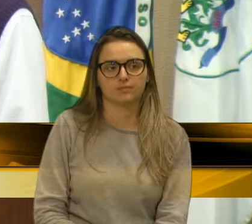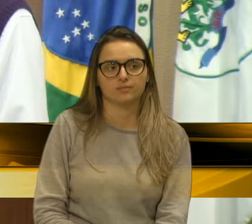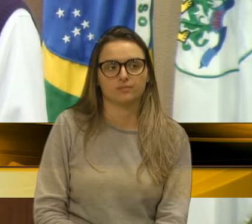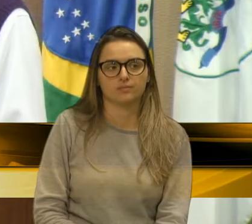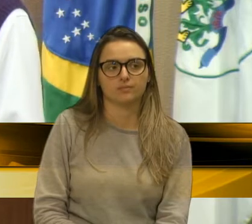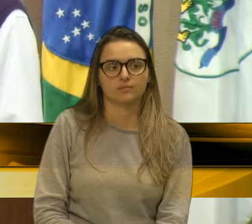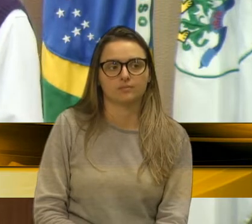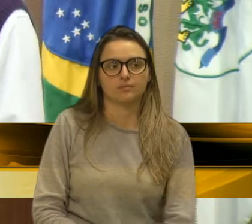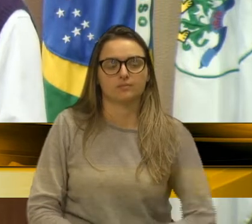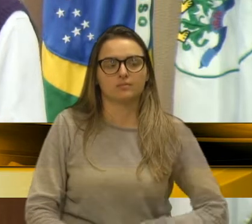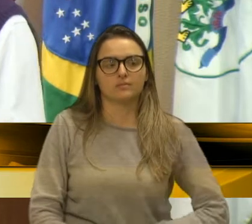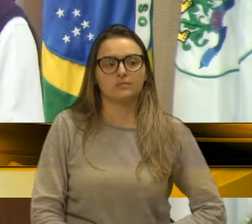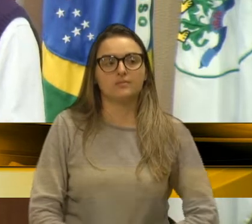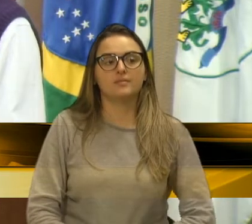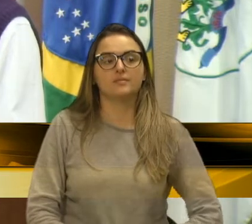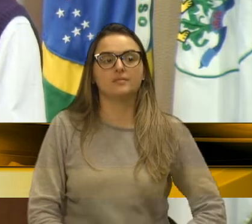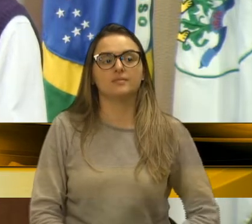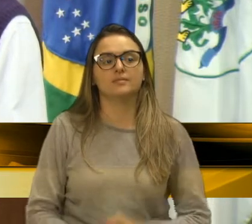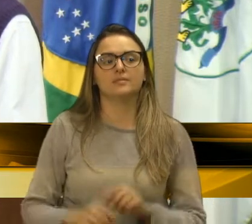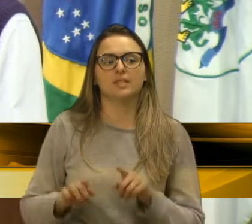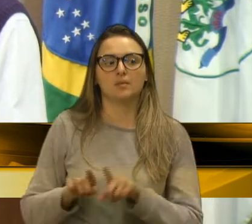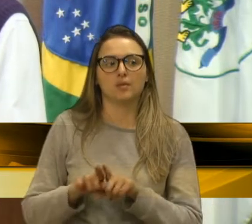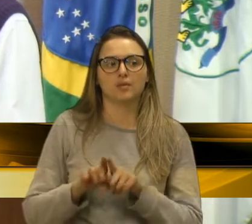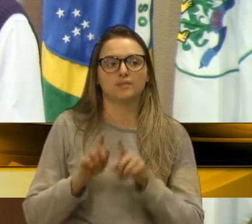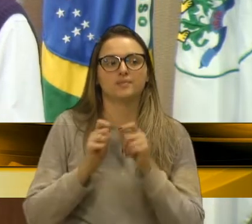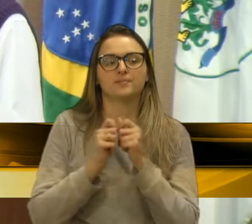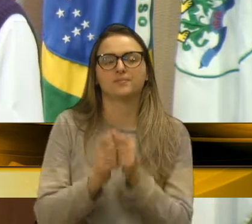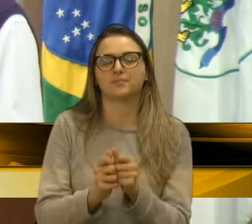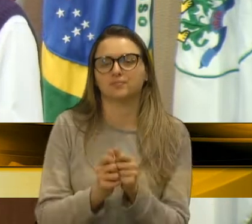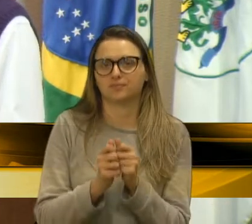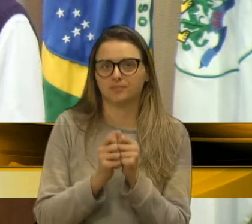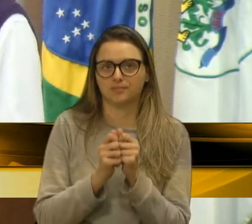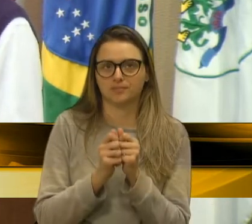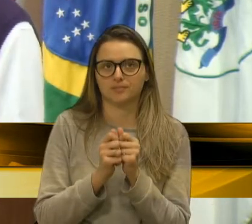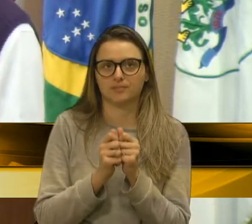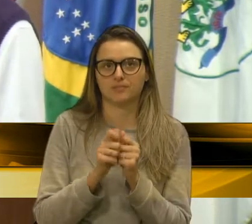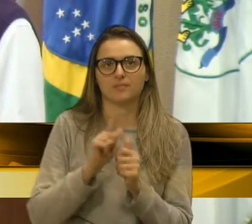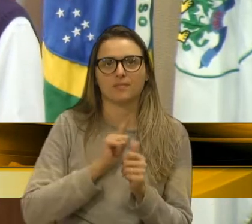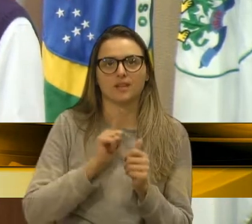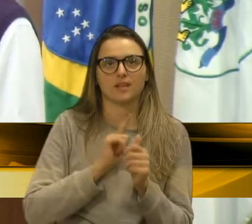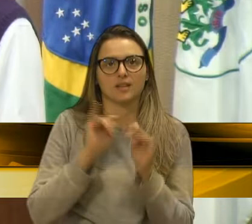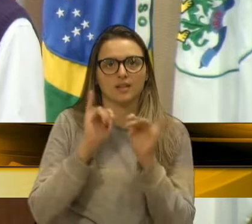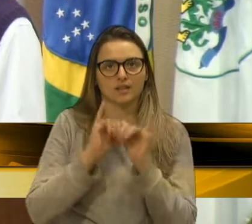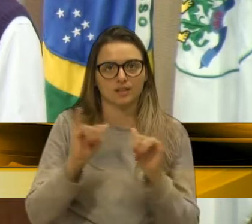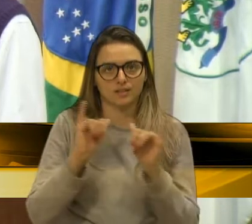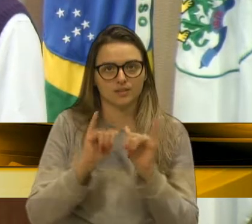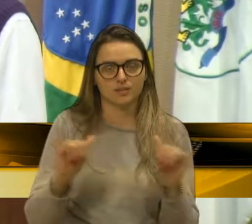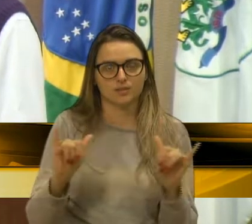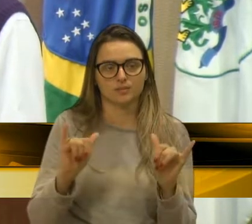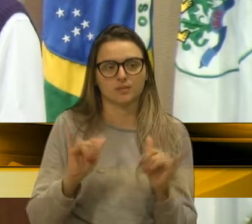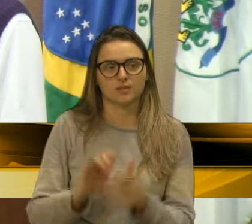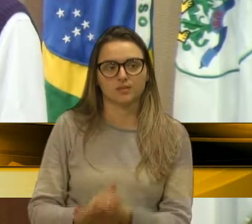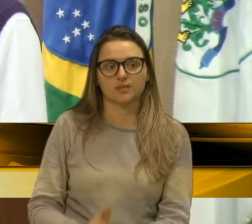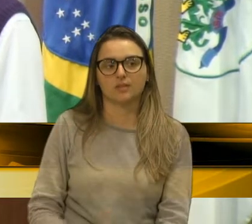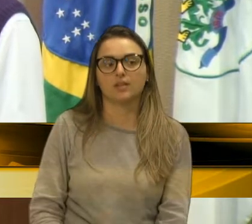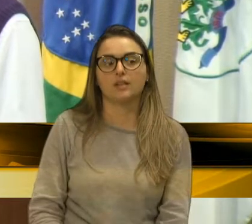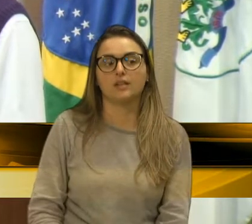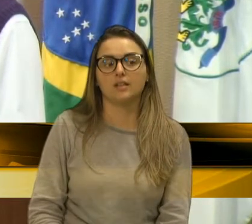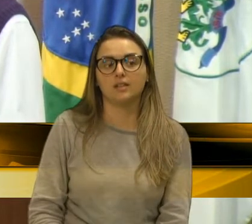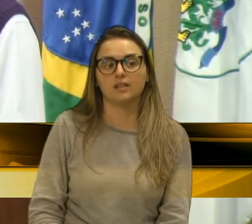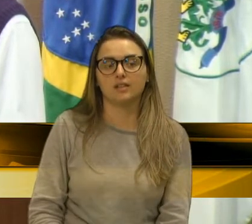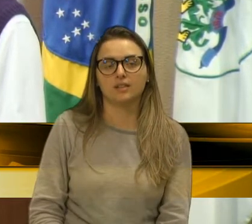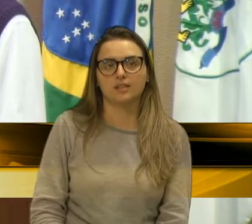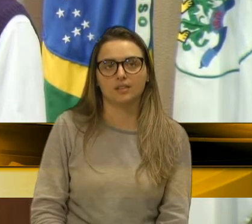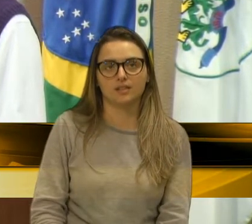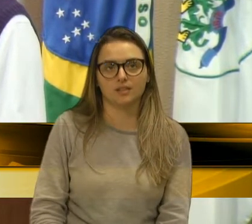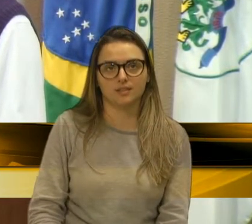Segundo fomos informados, o Poder Executivo, que temos informados também, melhor dizendo, o